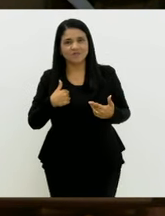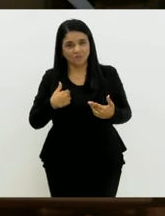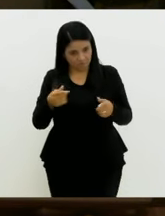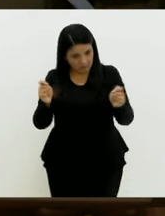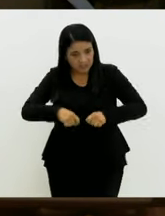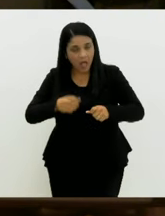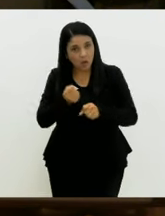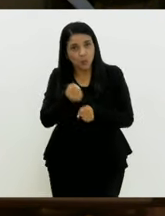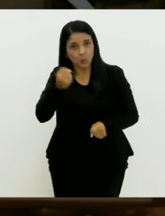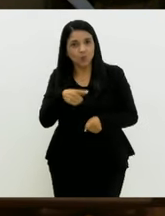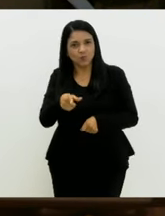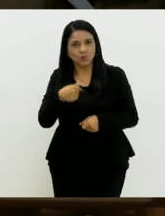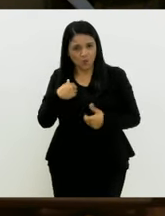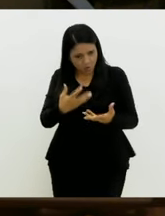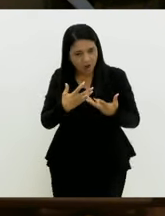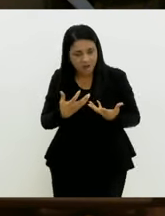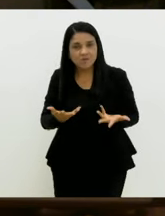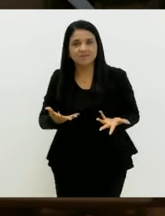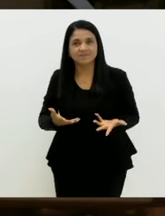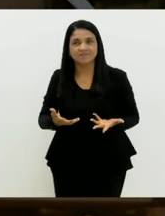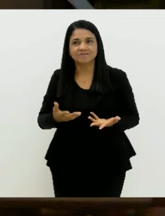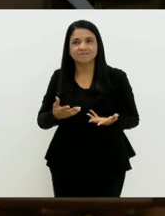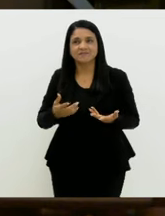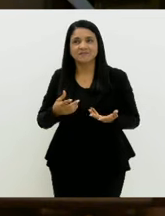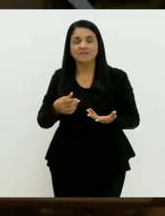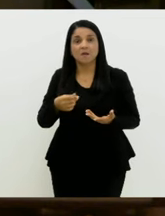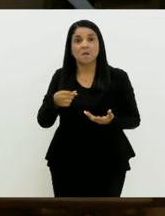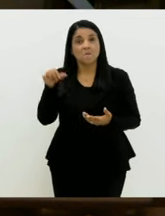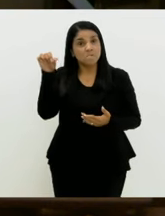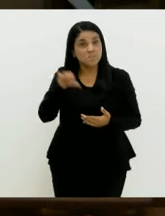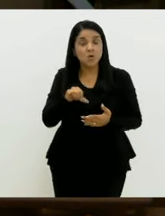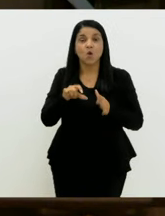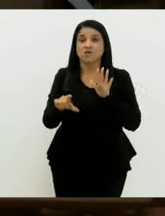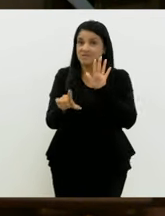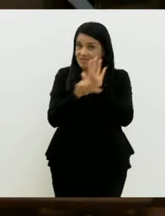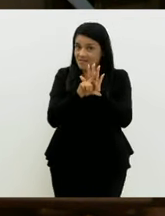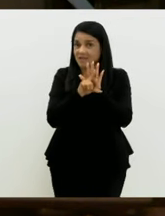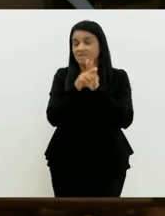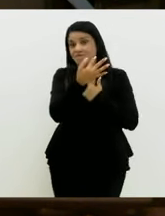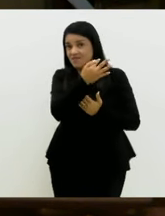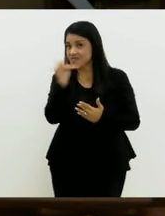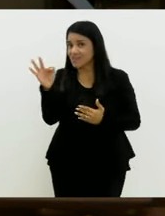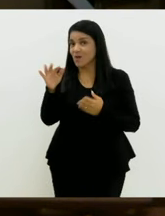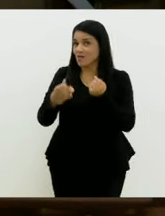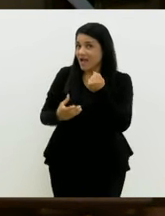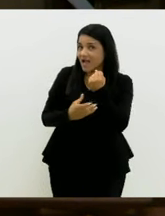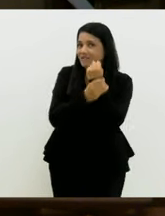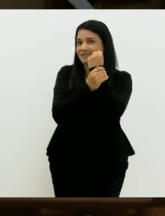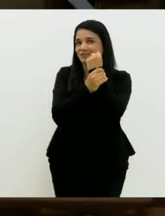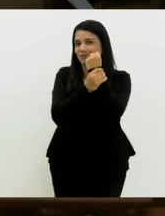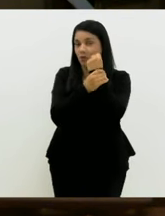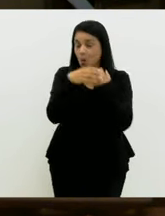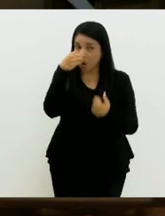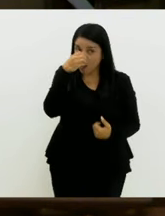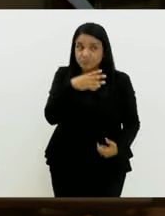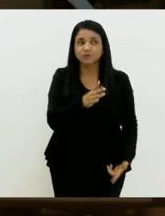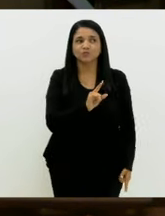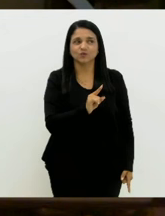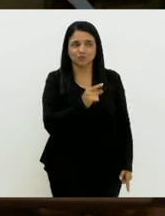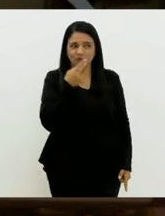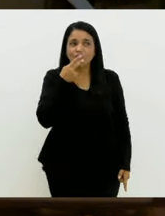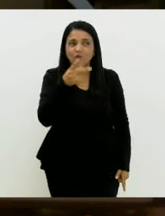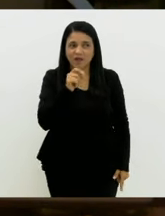lucro. E o pior de tudo, existe lei federal que assegura, olha o absurdo,